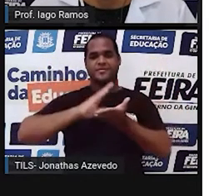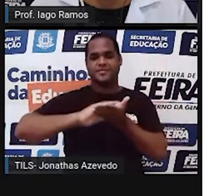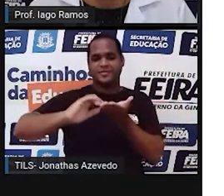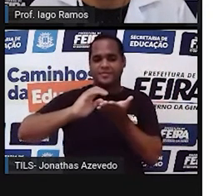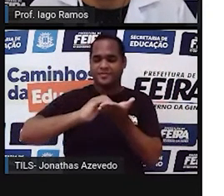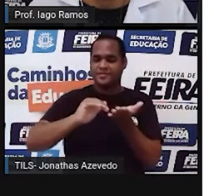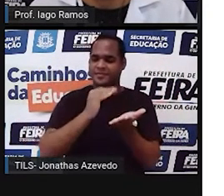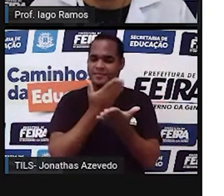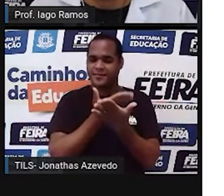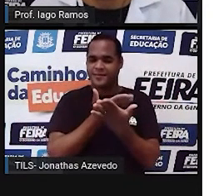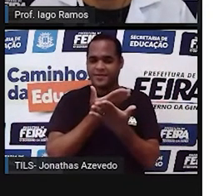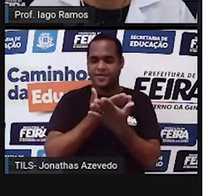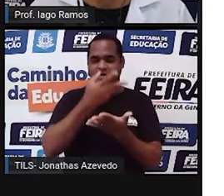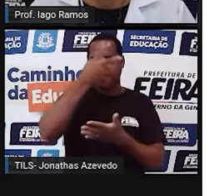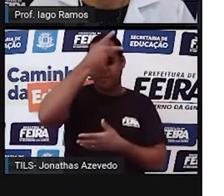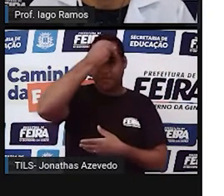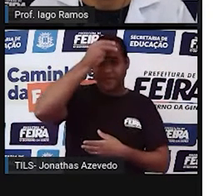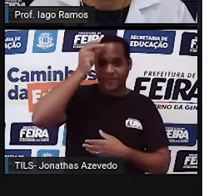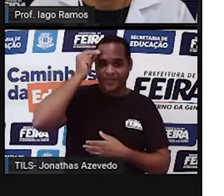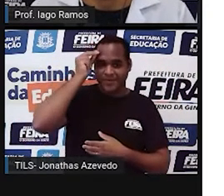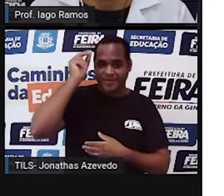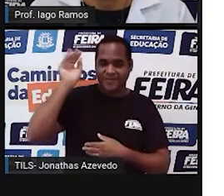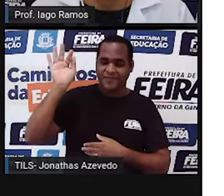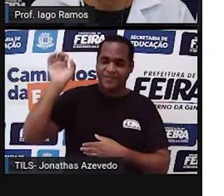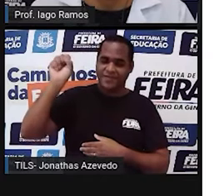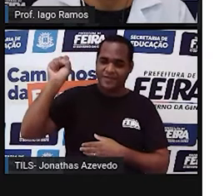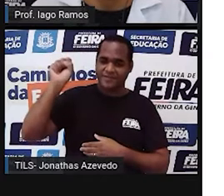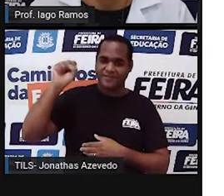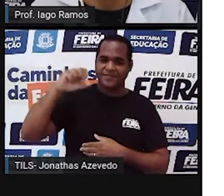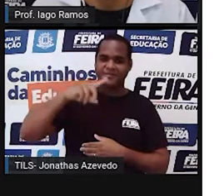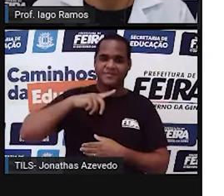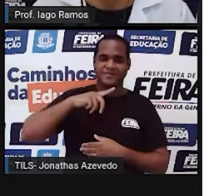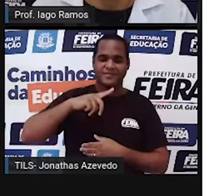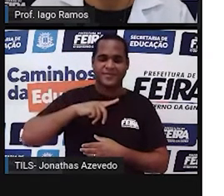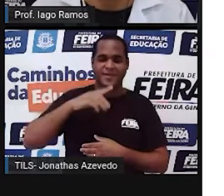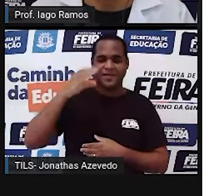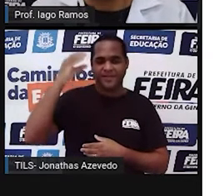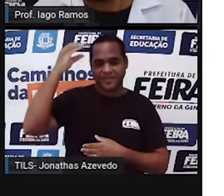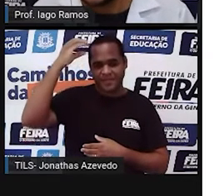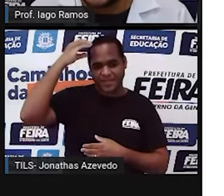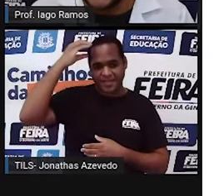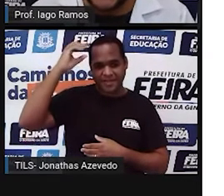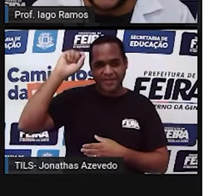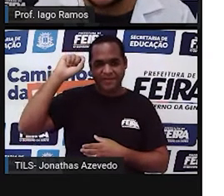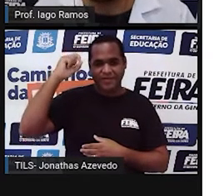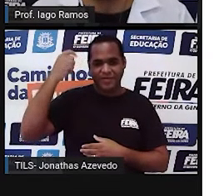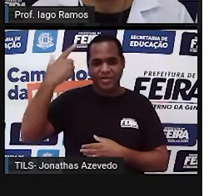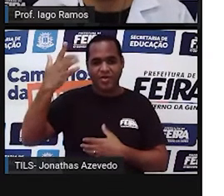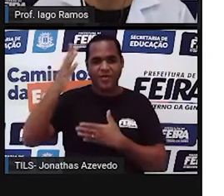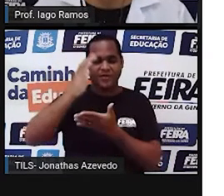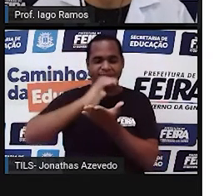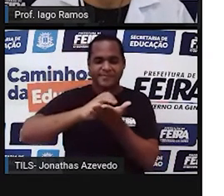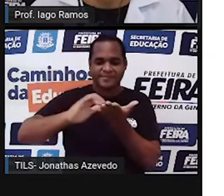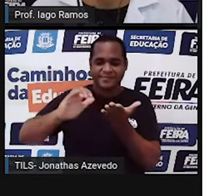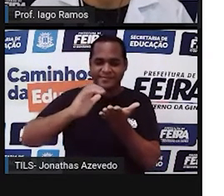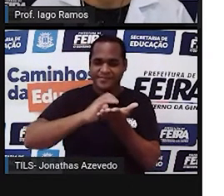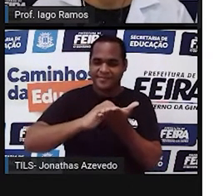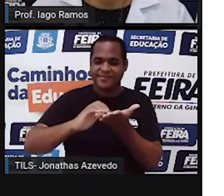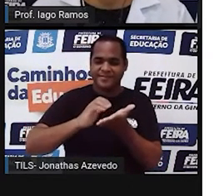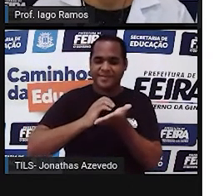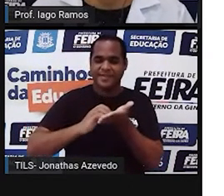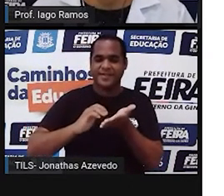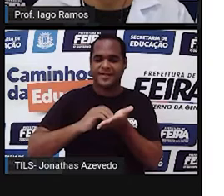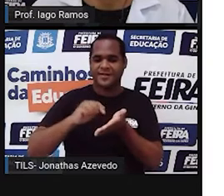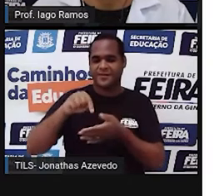tem ali a logomarca da Prefeitura Municipal de Feira de Santana e da Secretaria Municipal